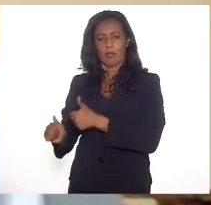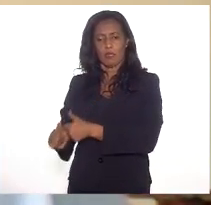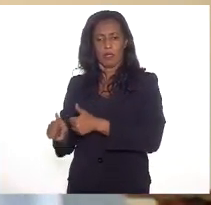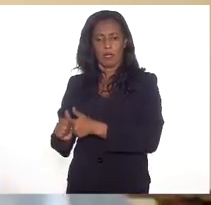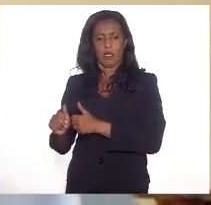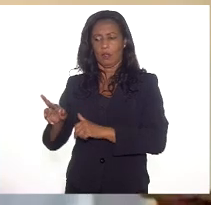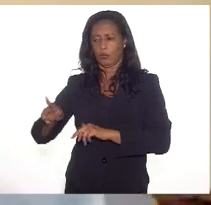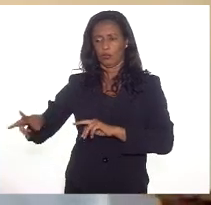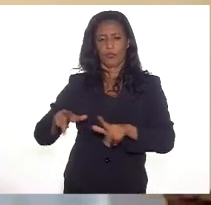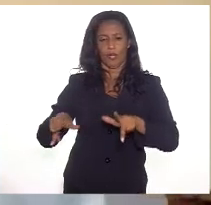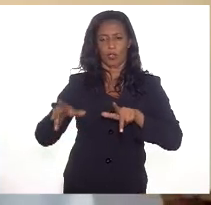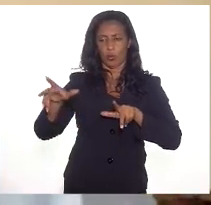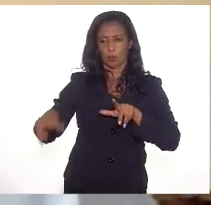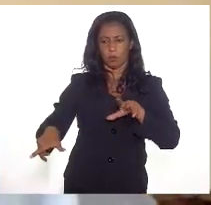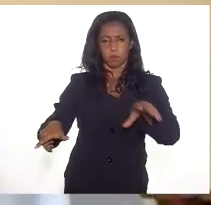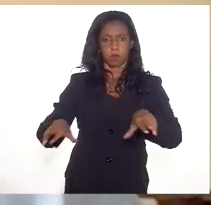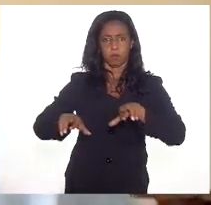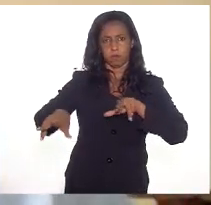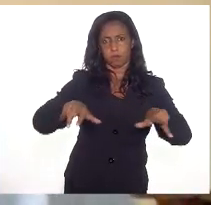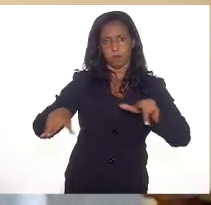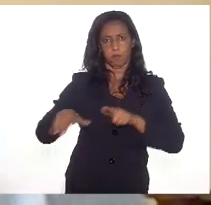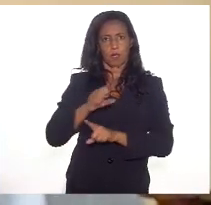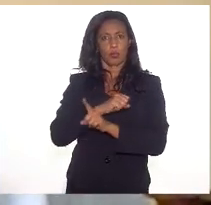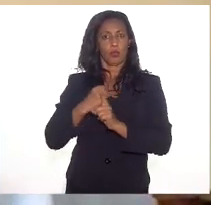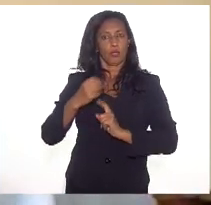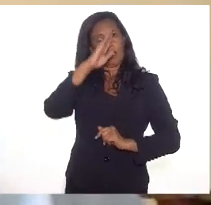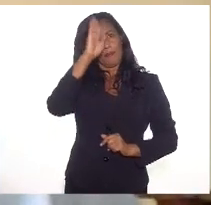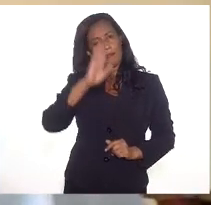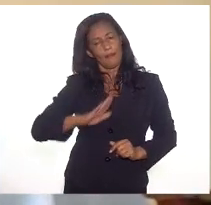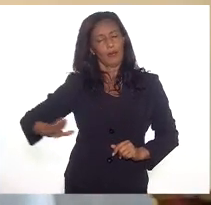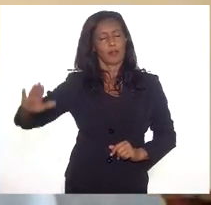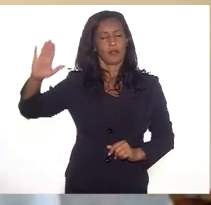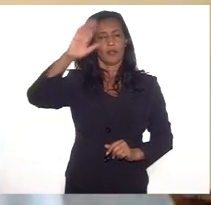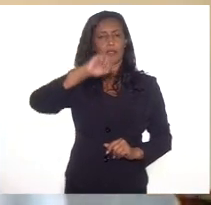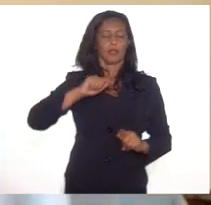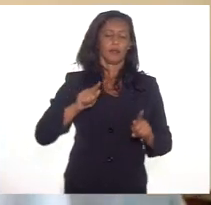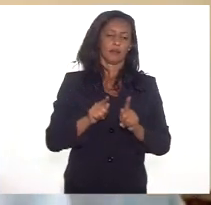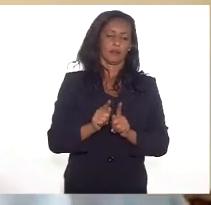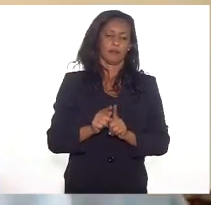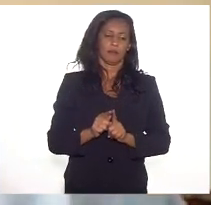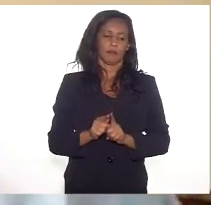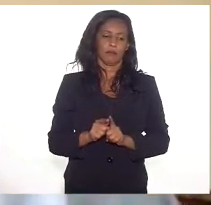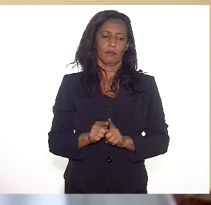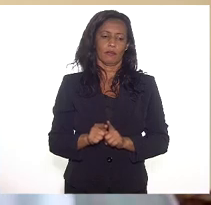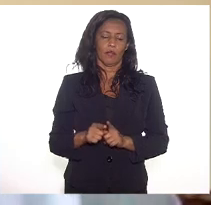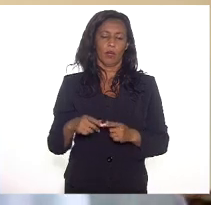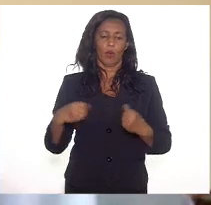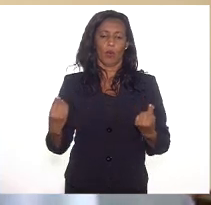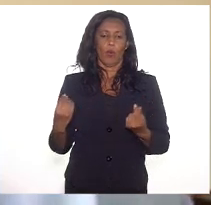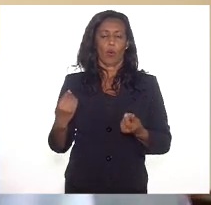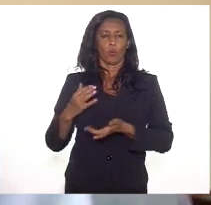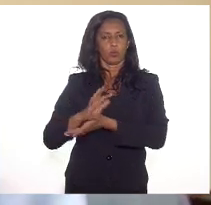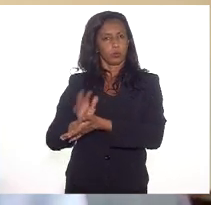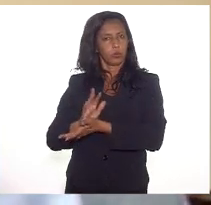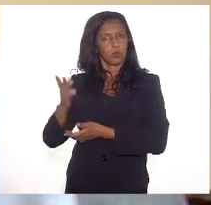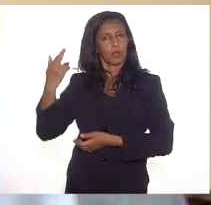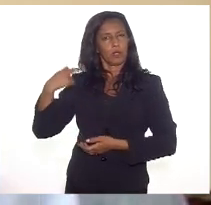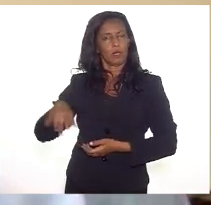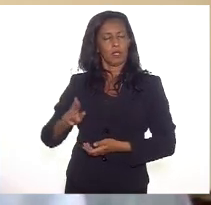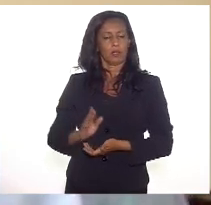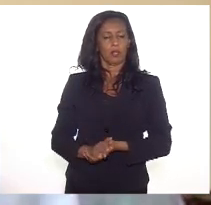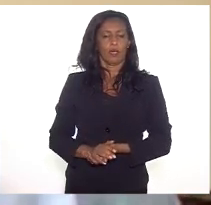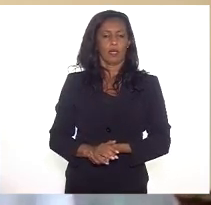entre os diferentes povos. No caso da sociedade brasileira, é muito evidente atualmente como o racismo religioso continua